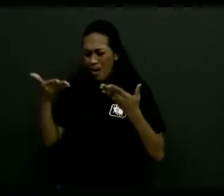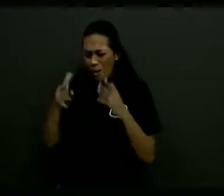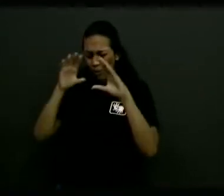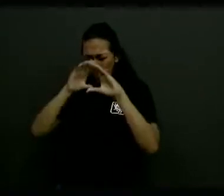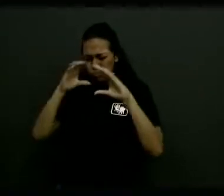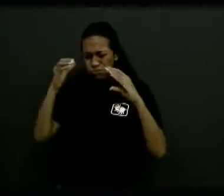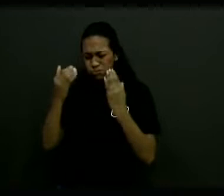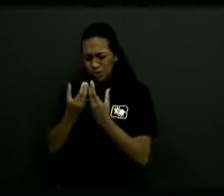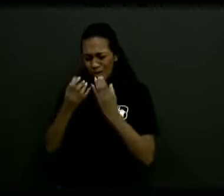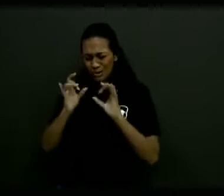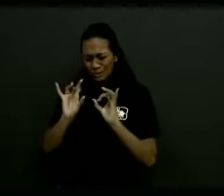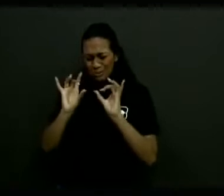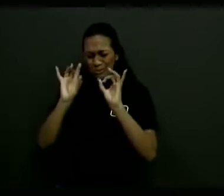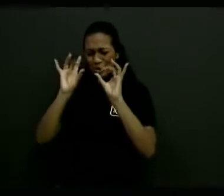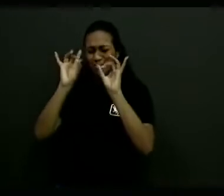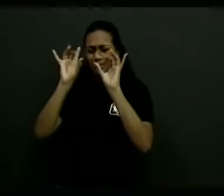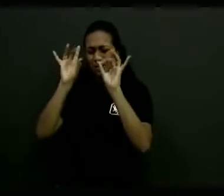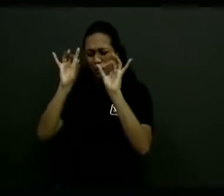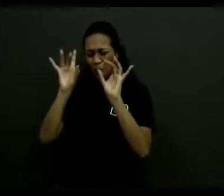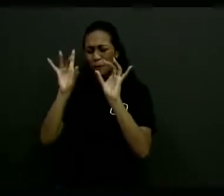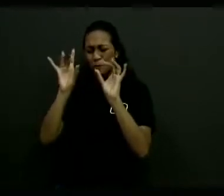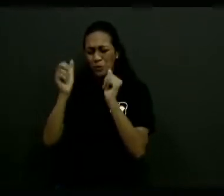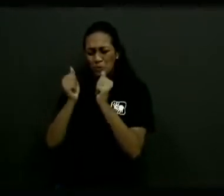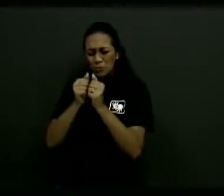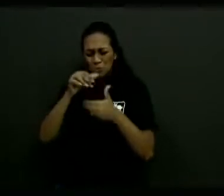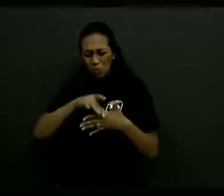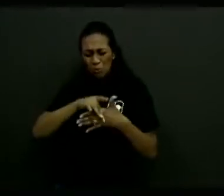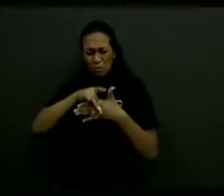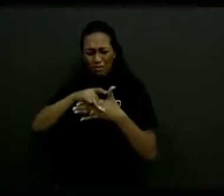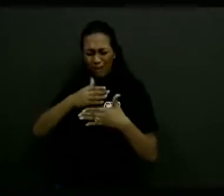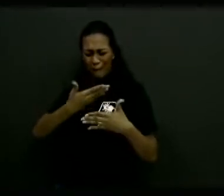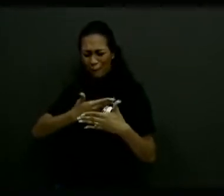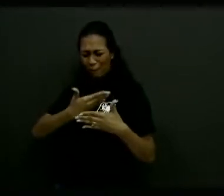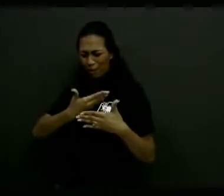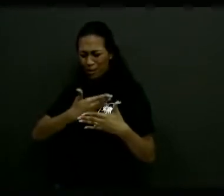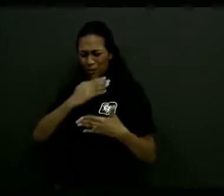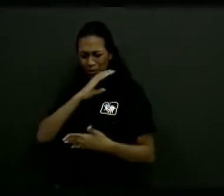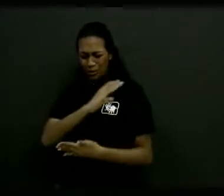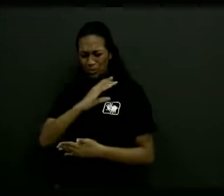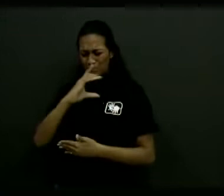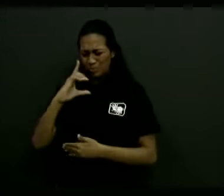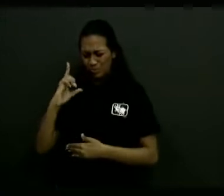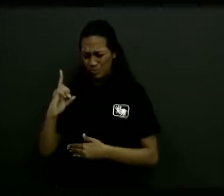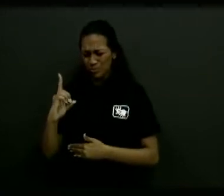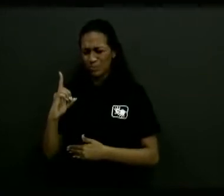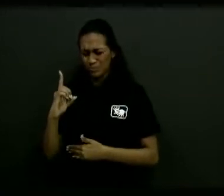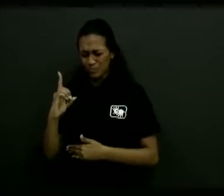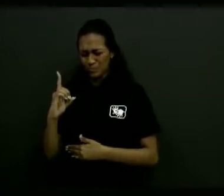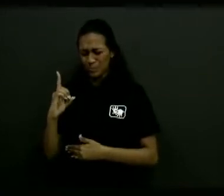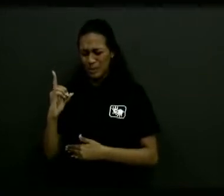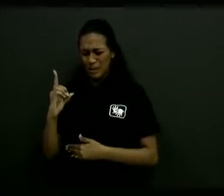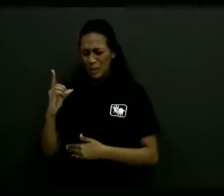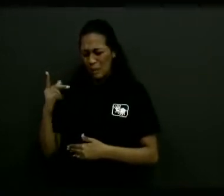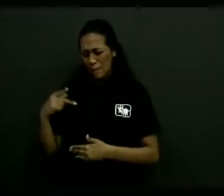com nosso líder, pastor Itamar, com nosso líder, nosso querido amigo, coordenador estadual, Senhor